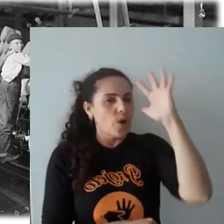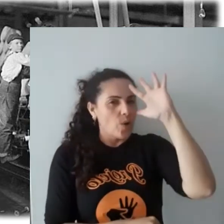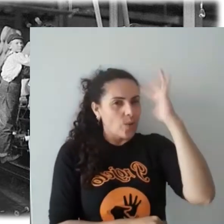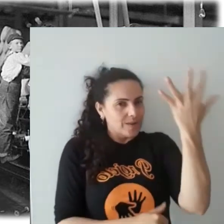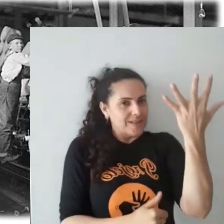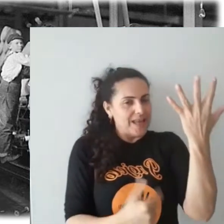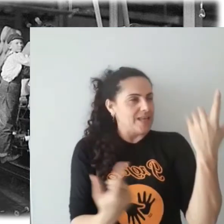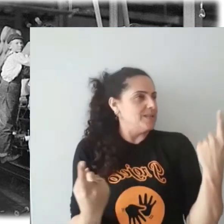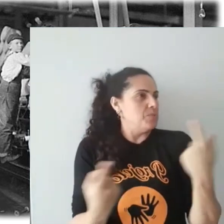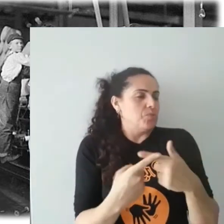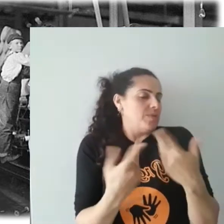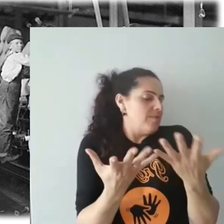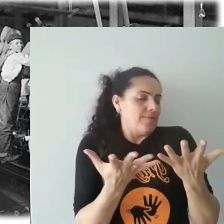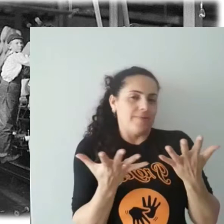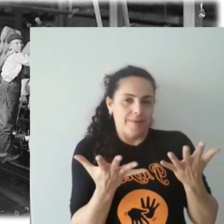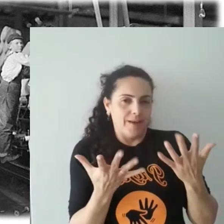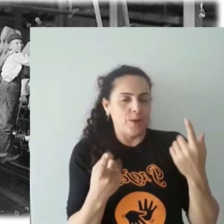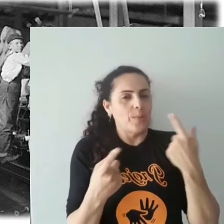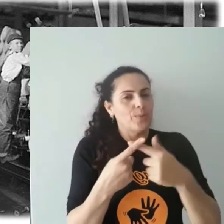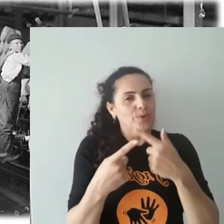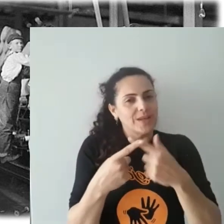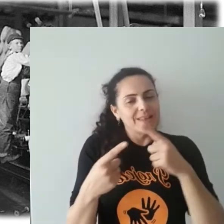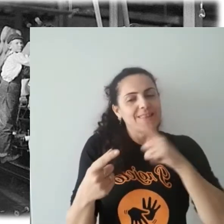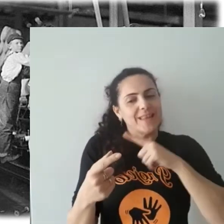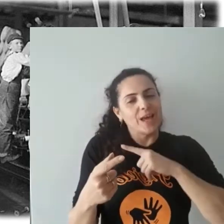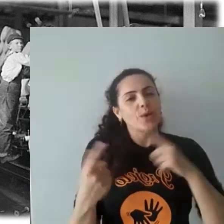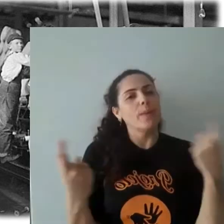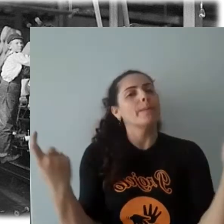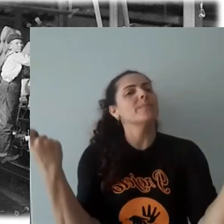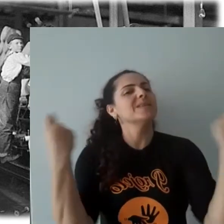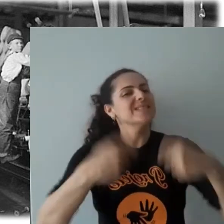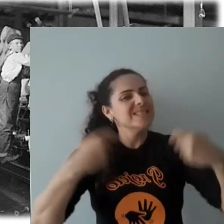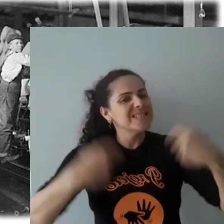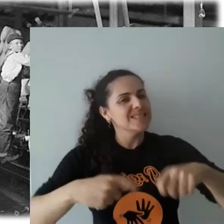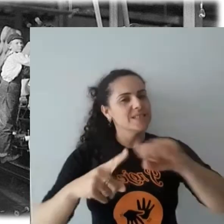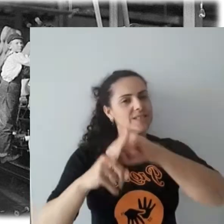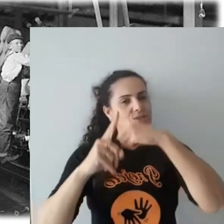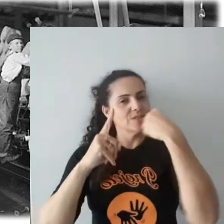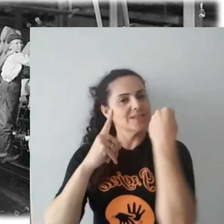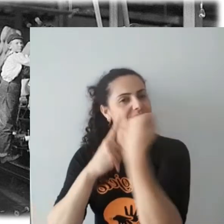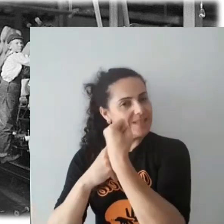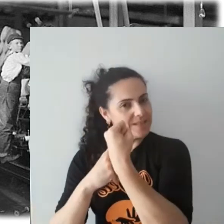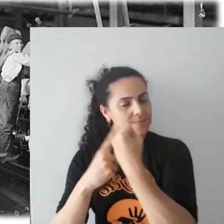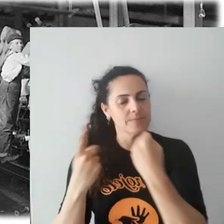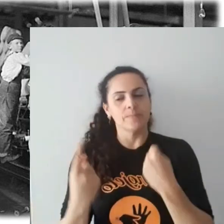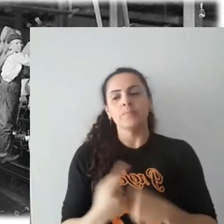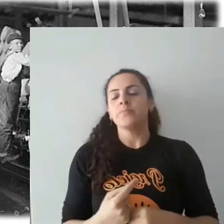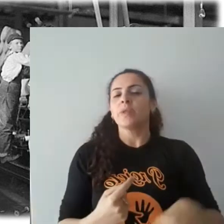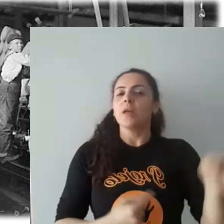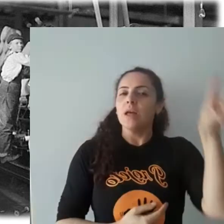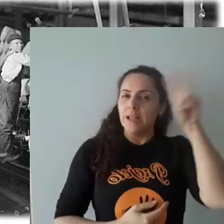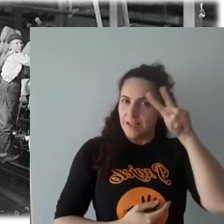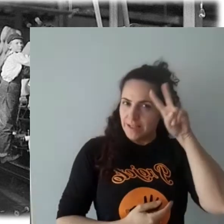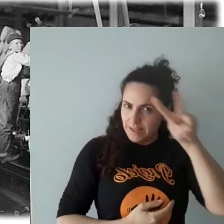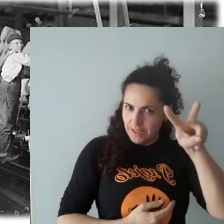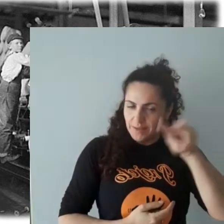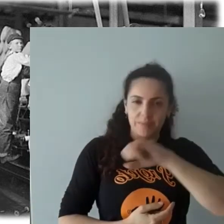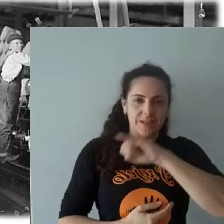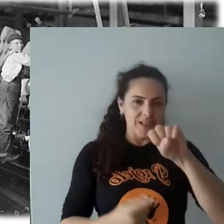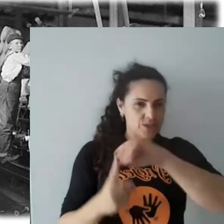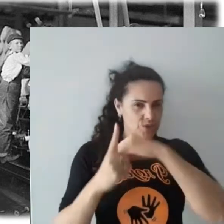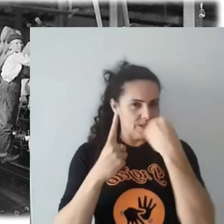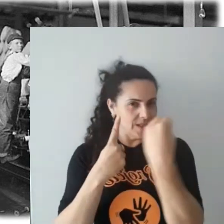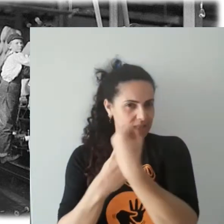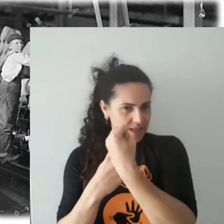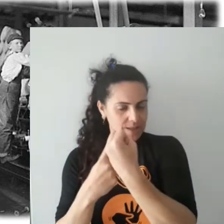na sociedade. Lembra que eu falei para você que a sociedade ela passou a morar em cidades, em vilarejos, né? Esse é o processo